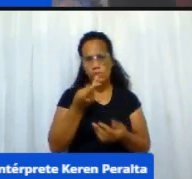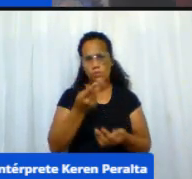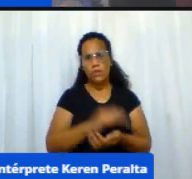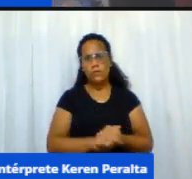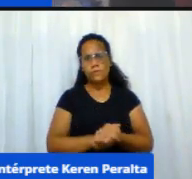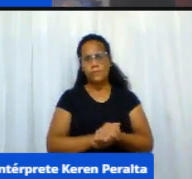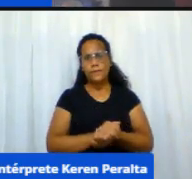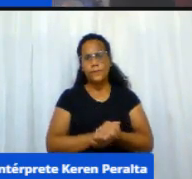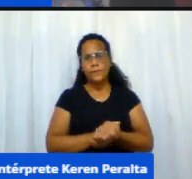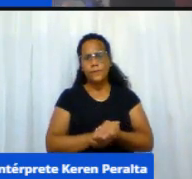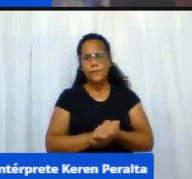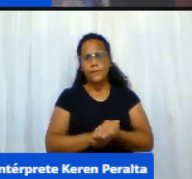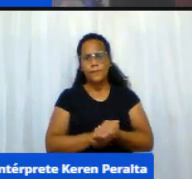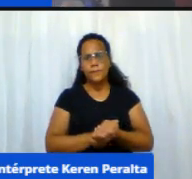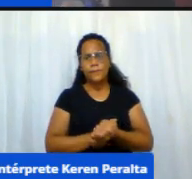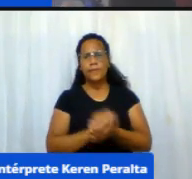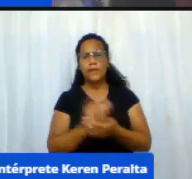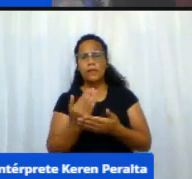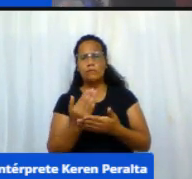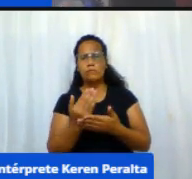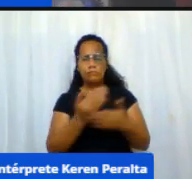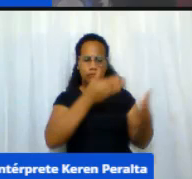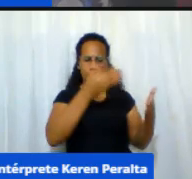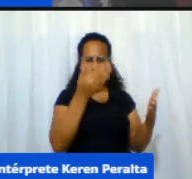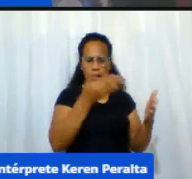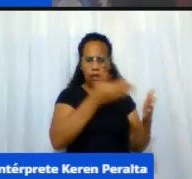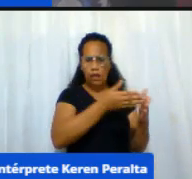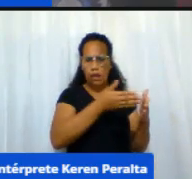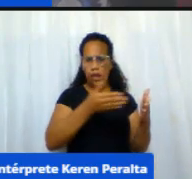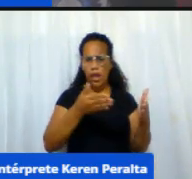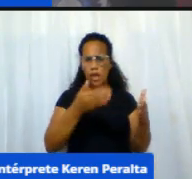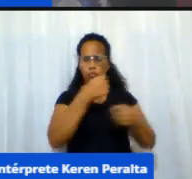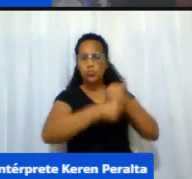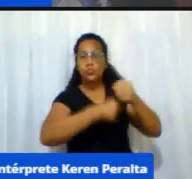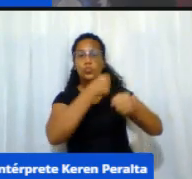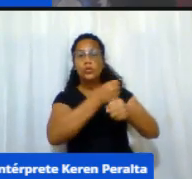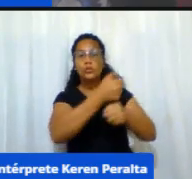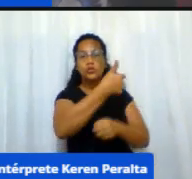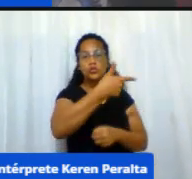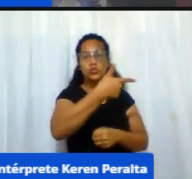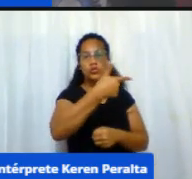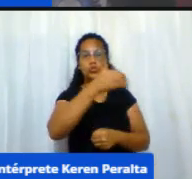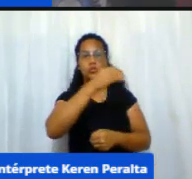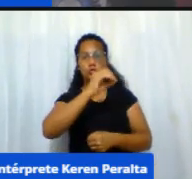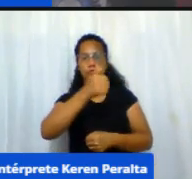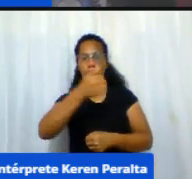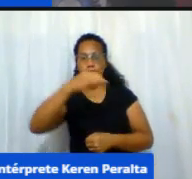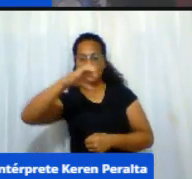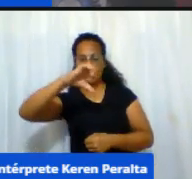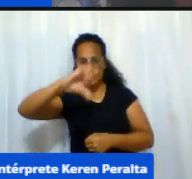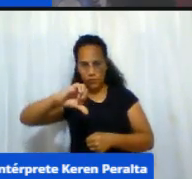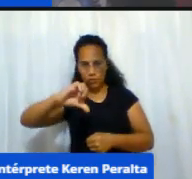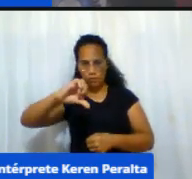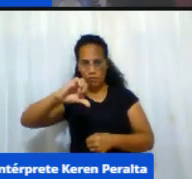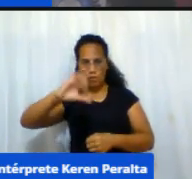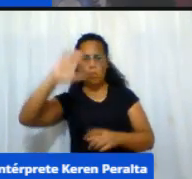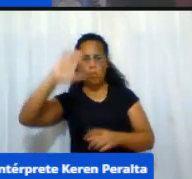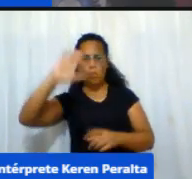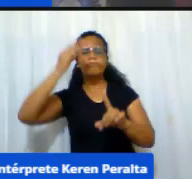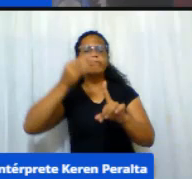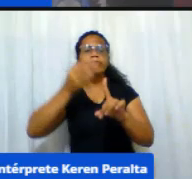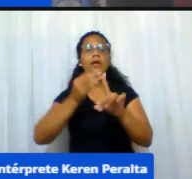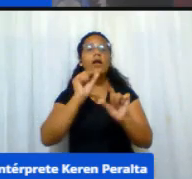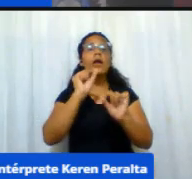desde 2019, né? Tendo em vista que é interessante que alguns pontos alicerçados desde a